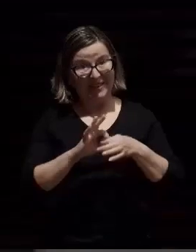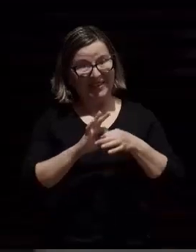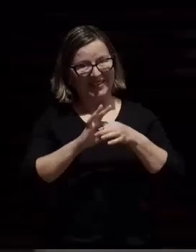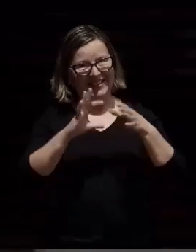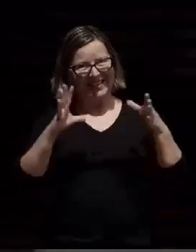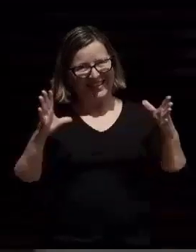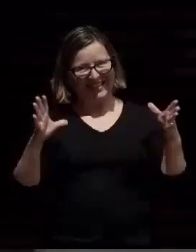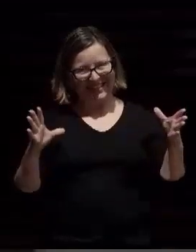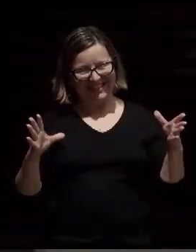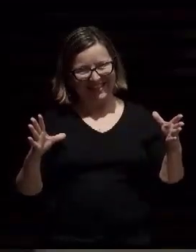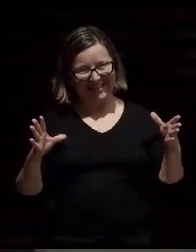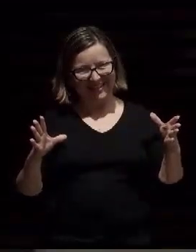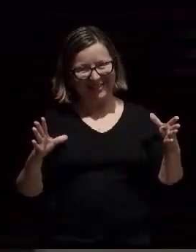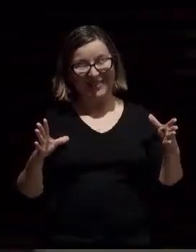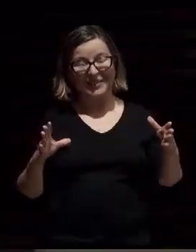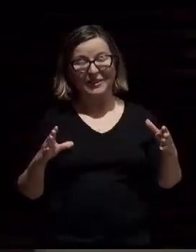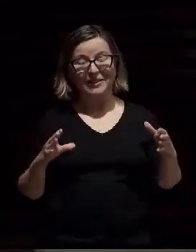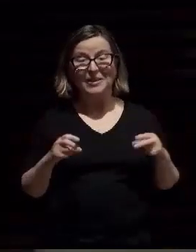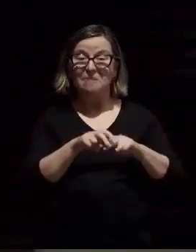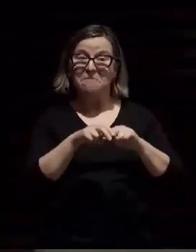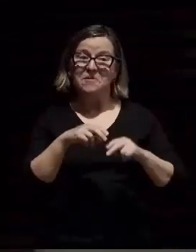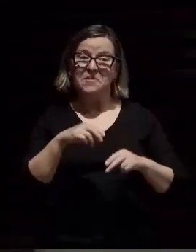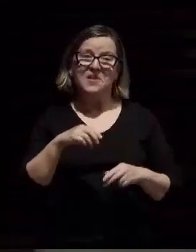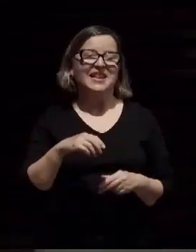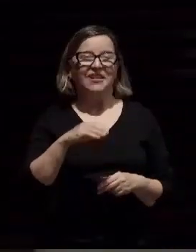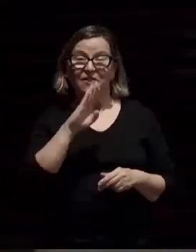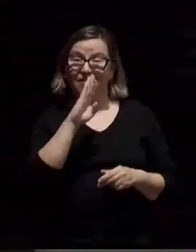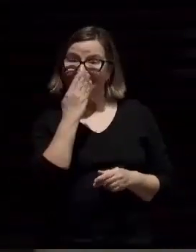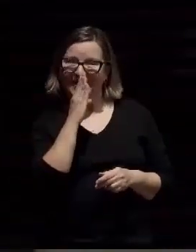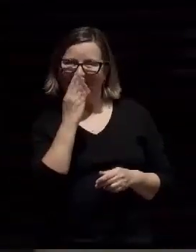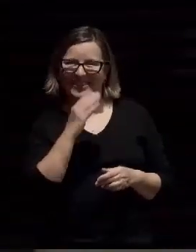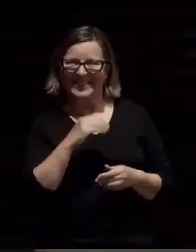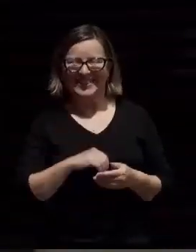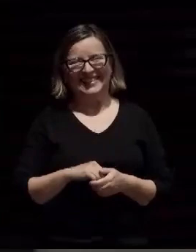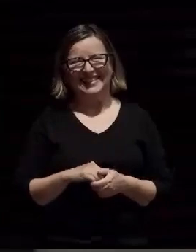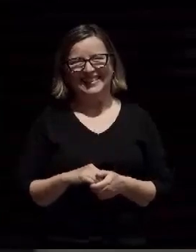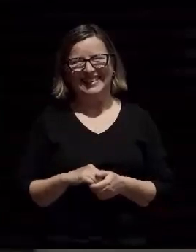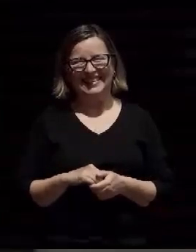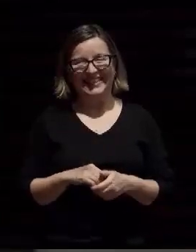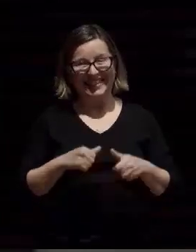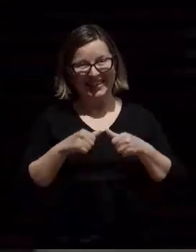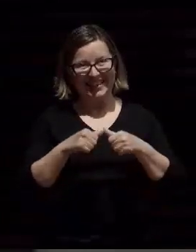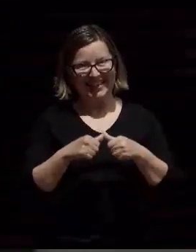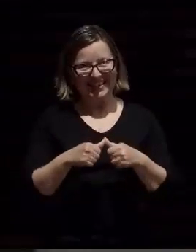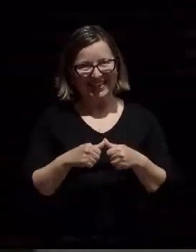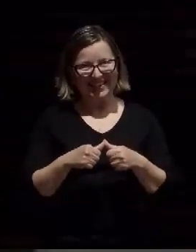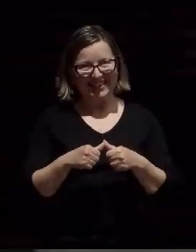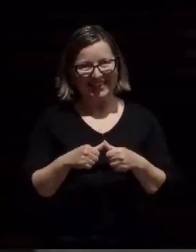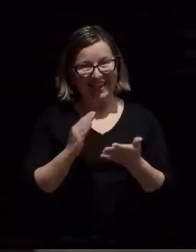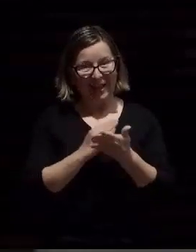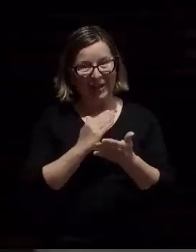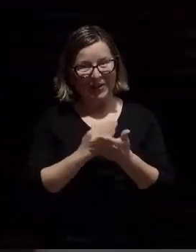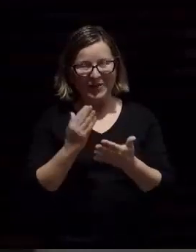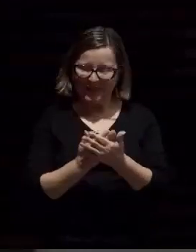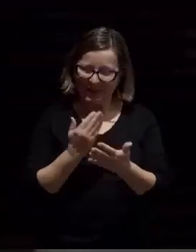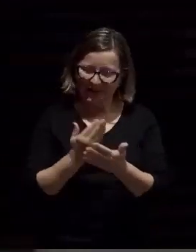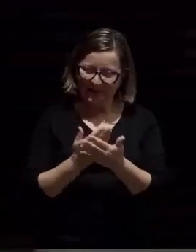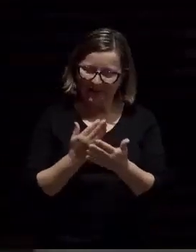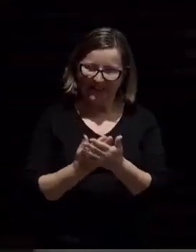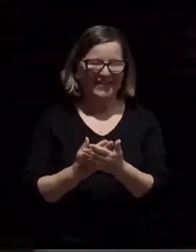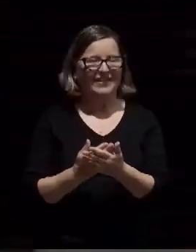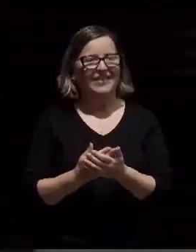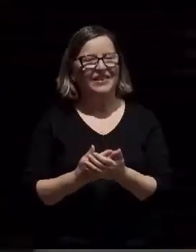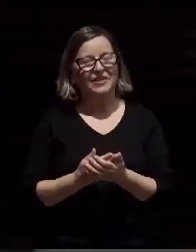libertação, ele teria traído. Isso, alguns estudiosos, como Oscar Cullmann,